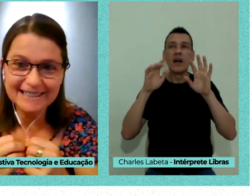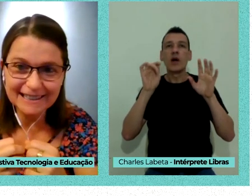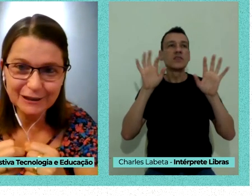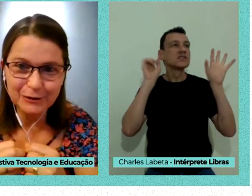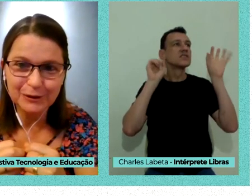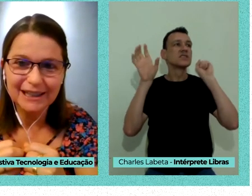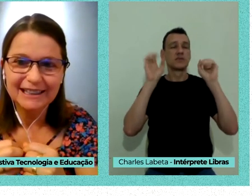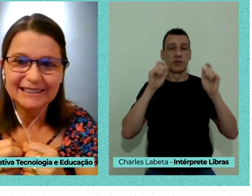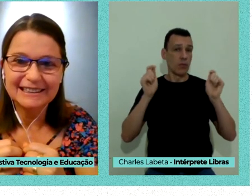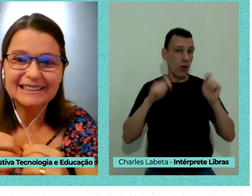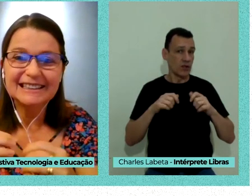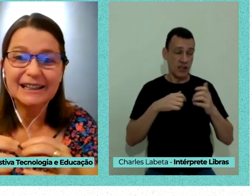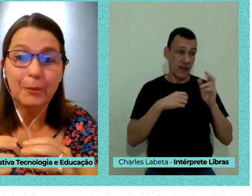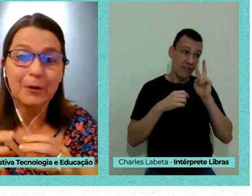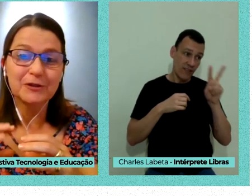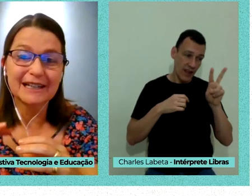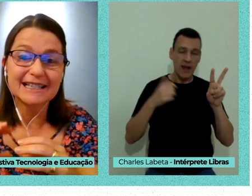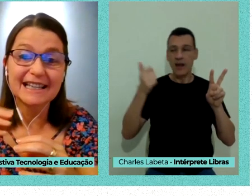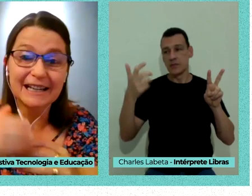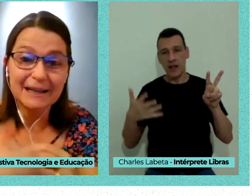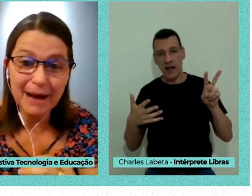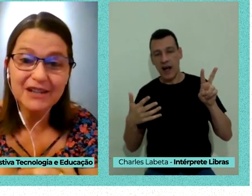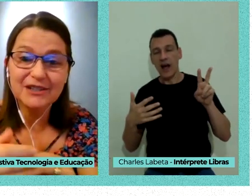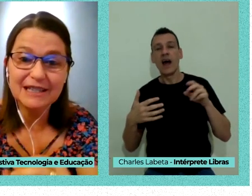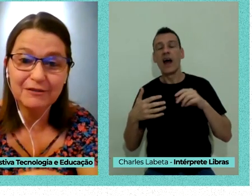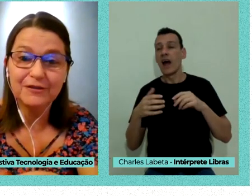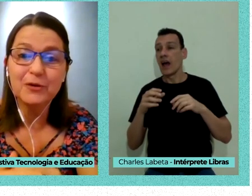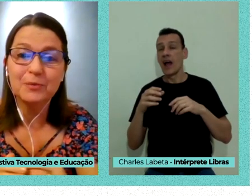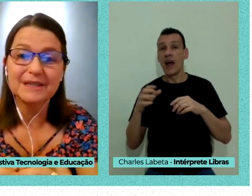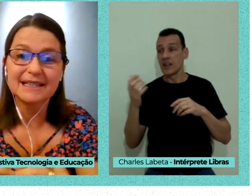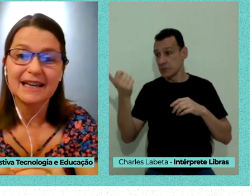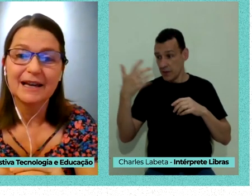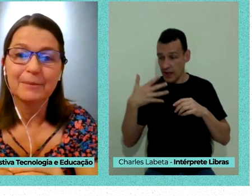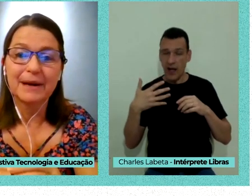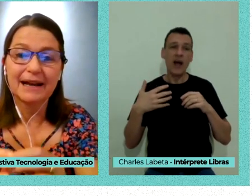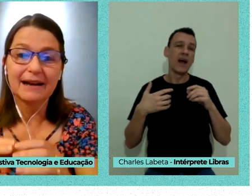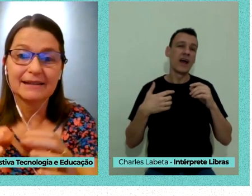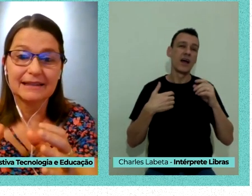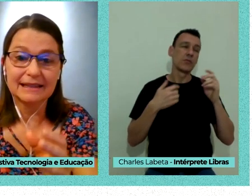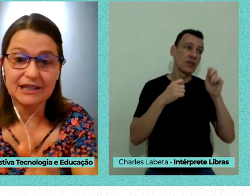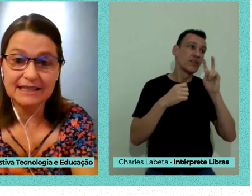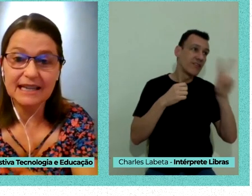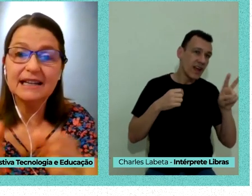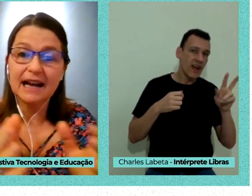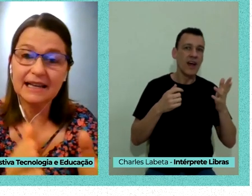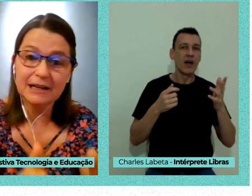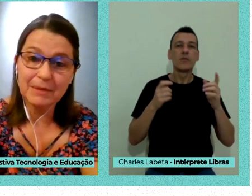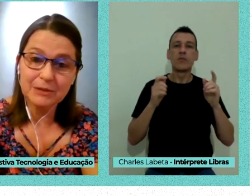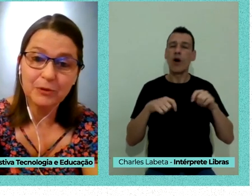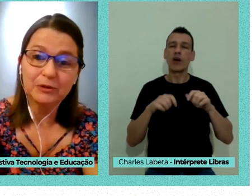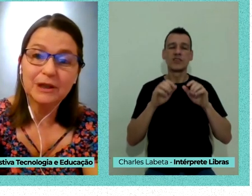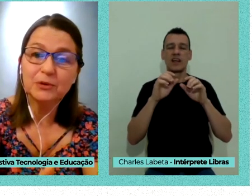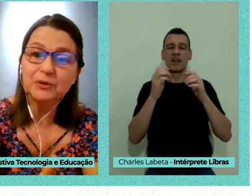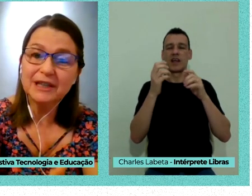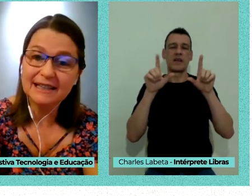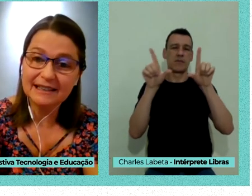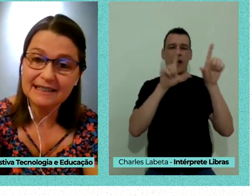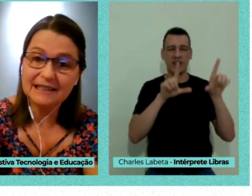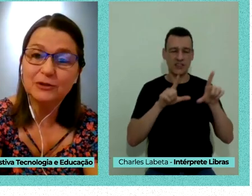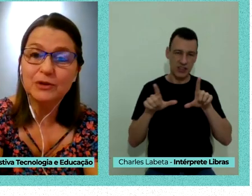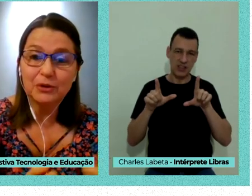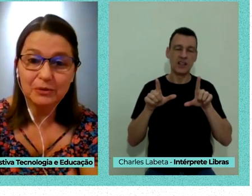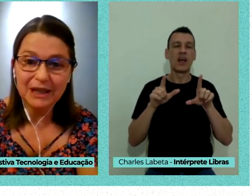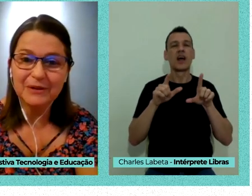ser descrito. Eu posso trazer imagens e filmes para dizer aquele mesmo conteúdo que